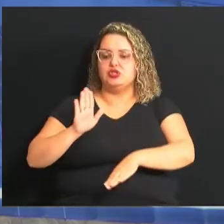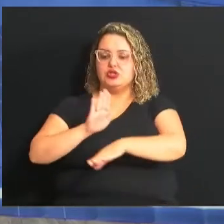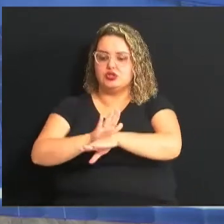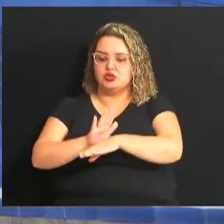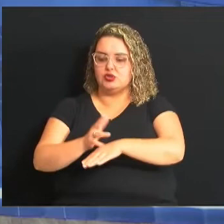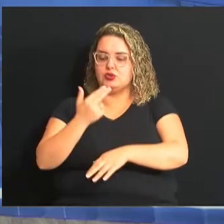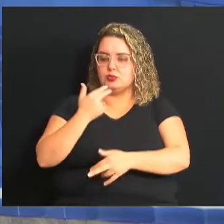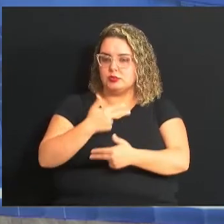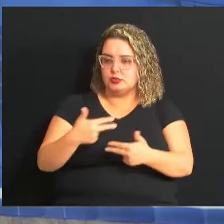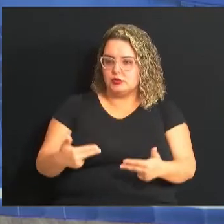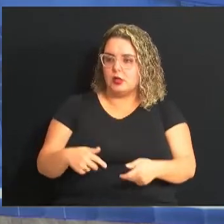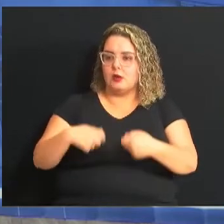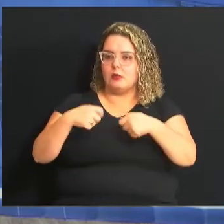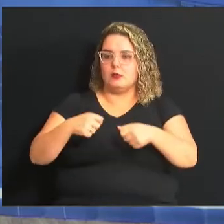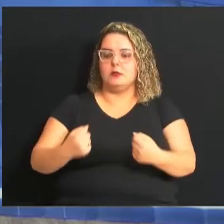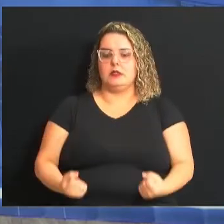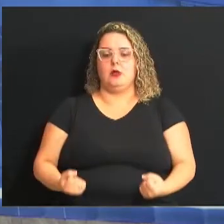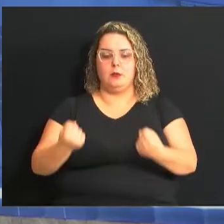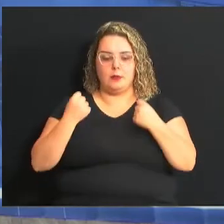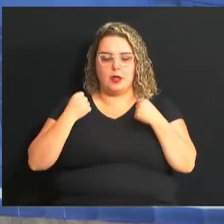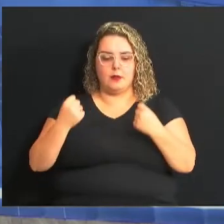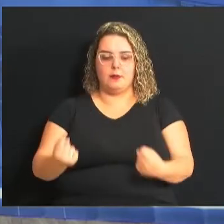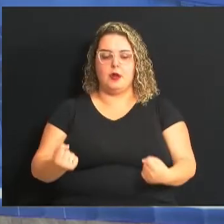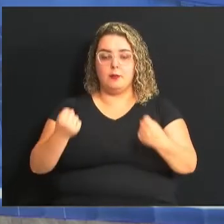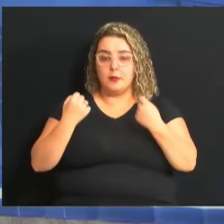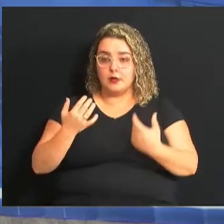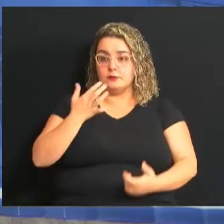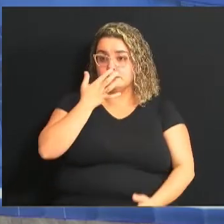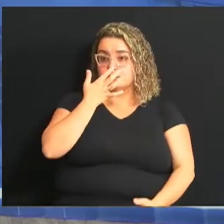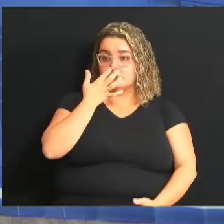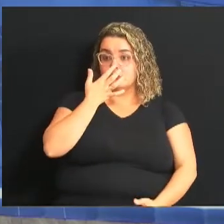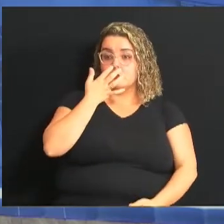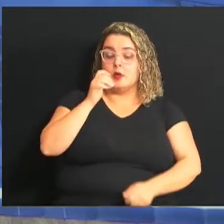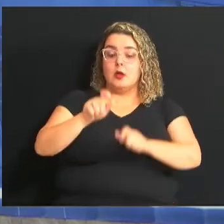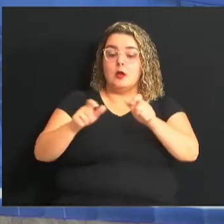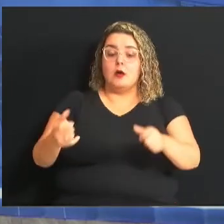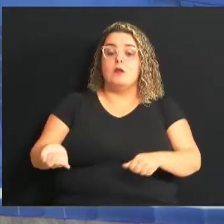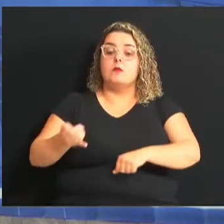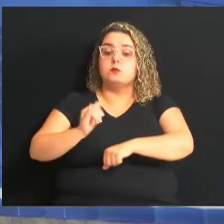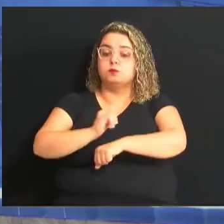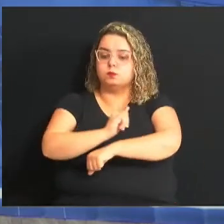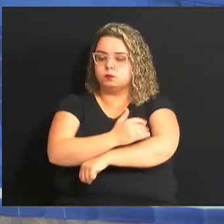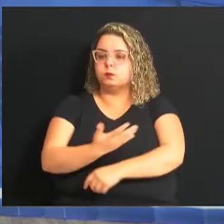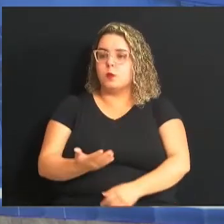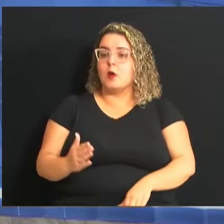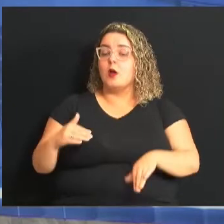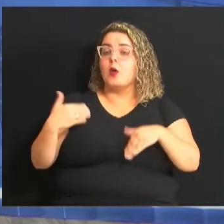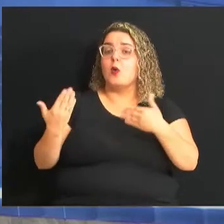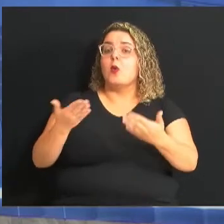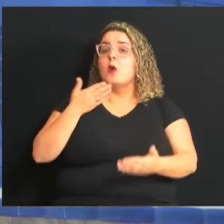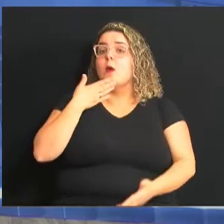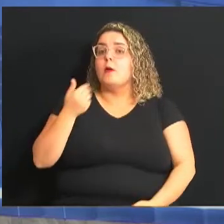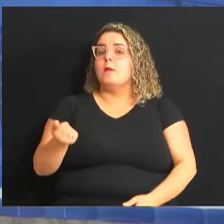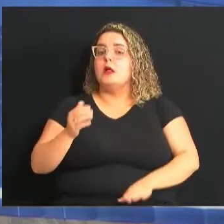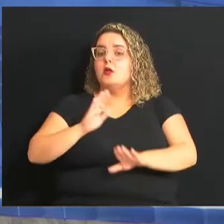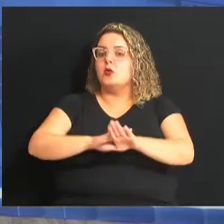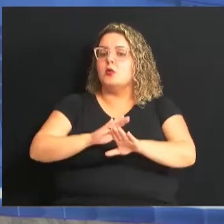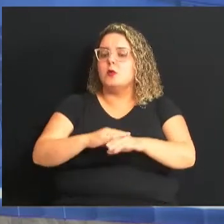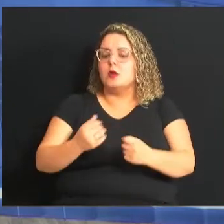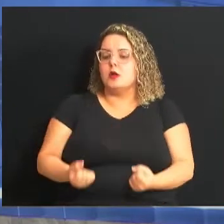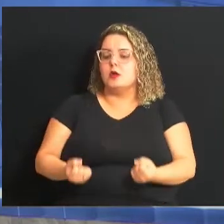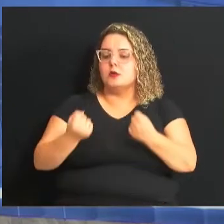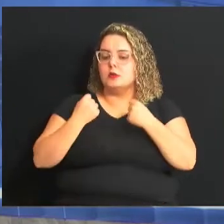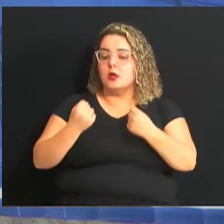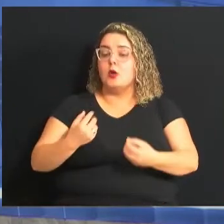agora precisa fazer atividade física. A pessoa que está obesa, qual que é a melhor atividade física? Como que ela